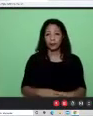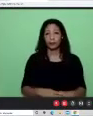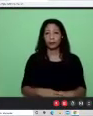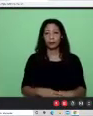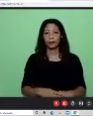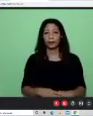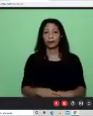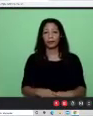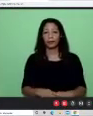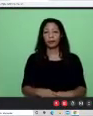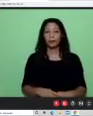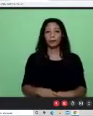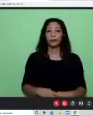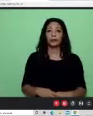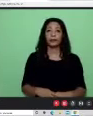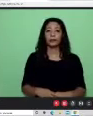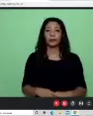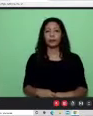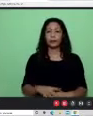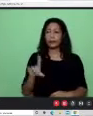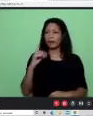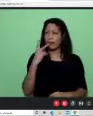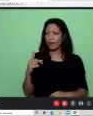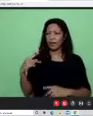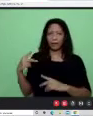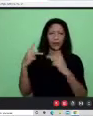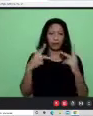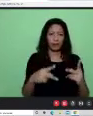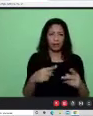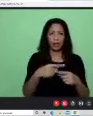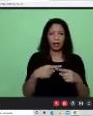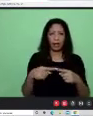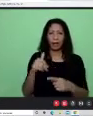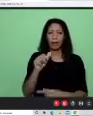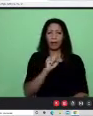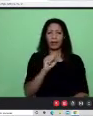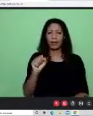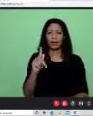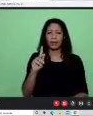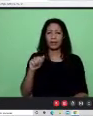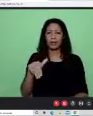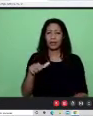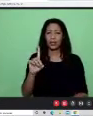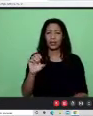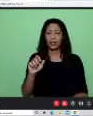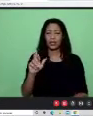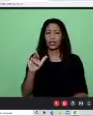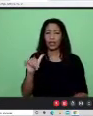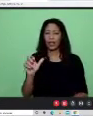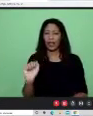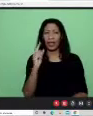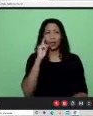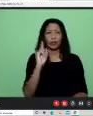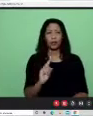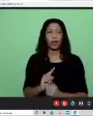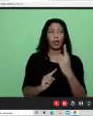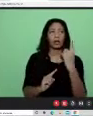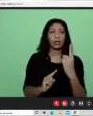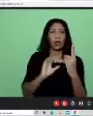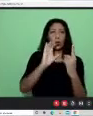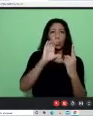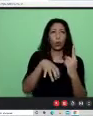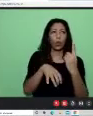Também, o senhor falou que vai em passagem de areia. Tem uma unidade de passagem de areia, que eu não sei se é passagem de areia 1 ou 2, que também não